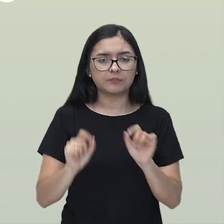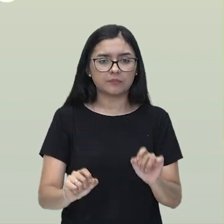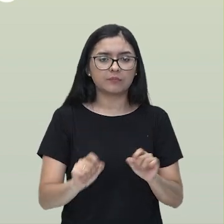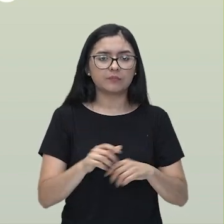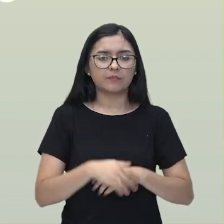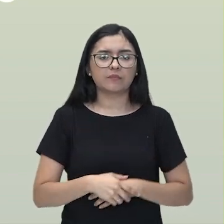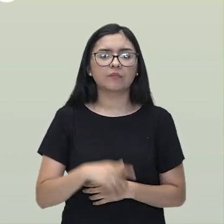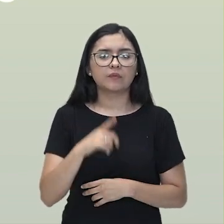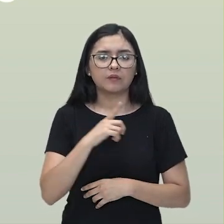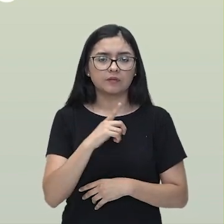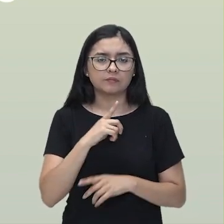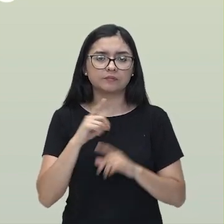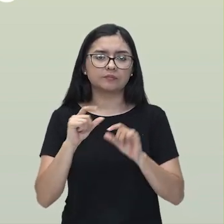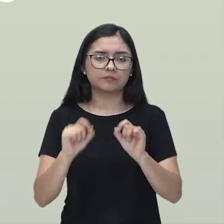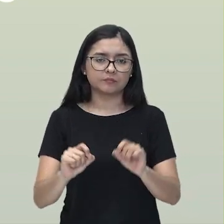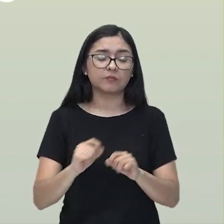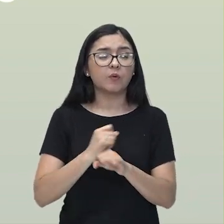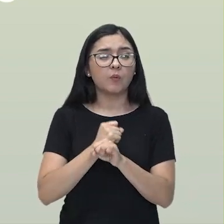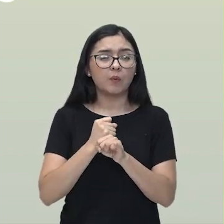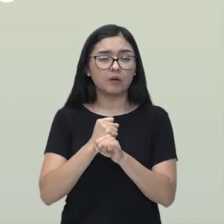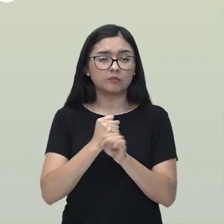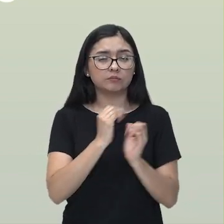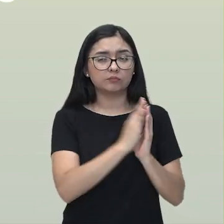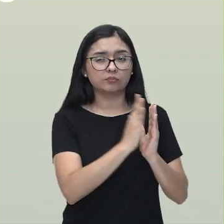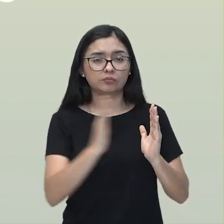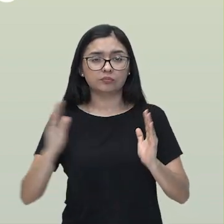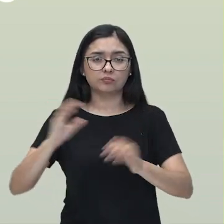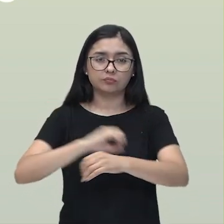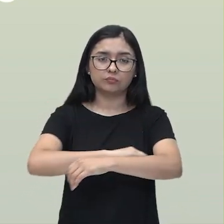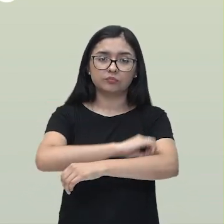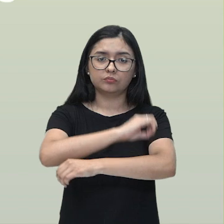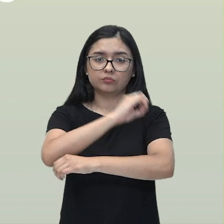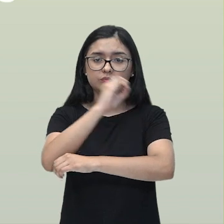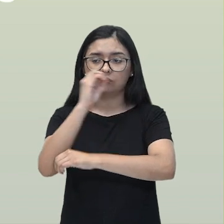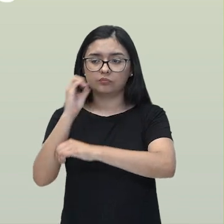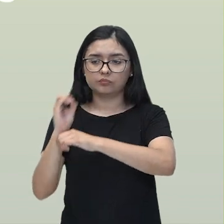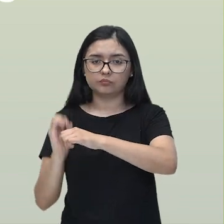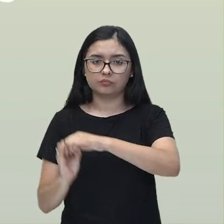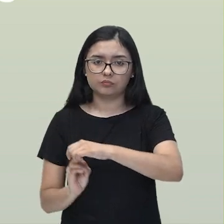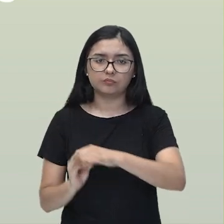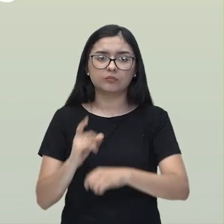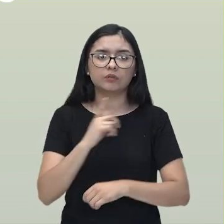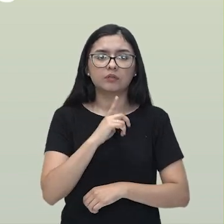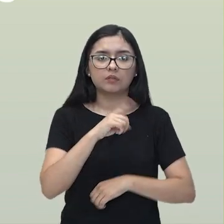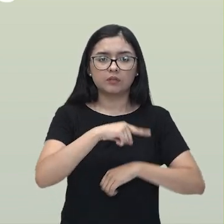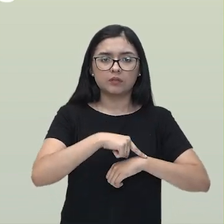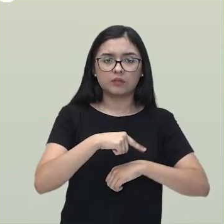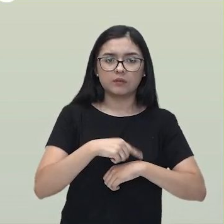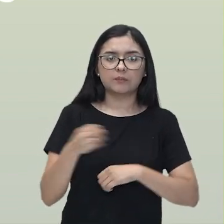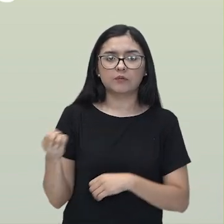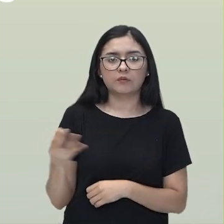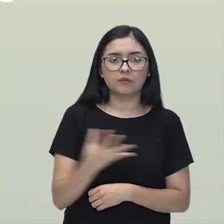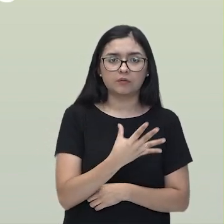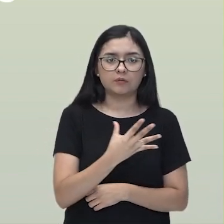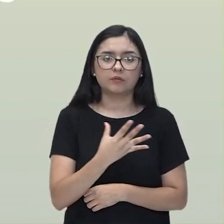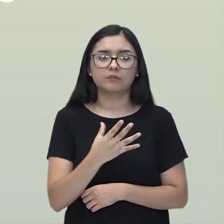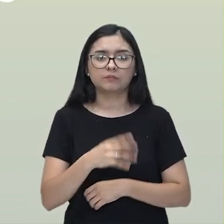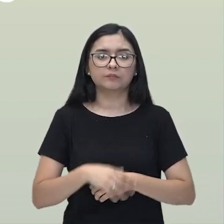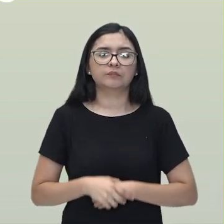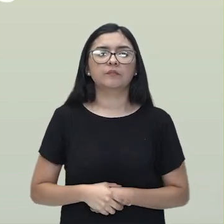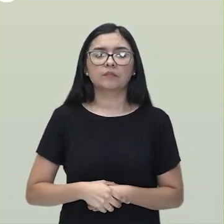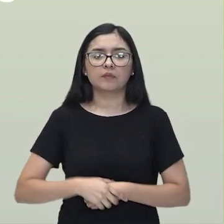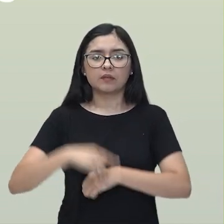a trajetória anual do Sol, o qual era dividido em Tempo Novo,